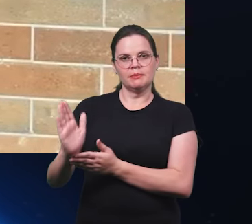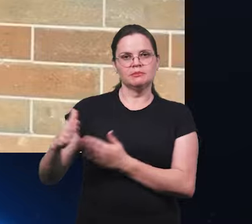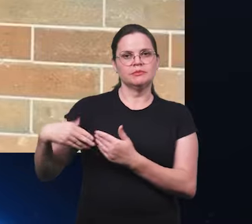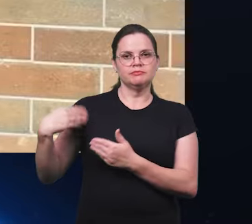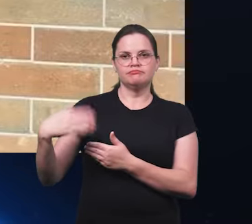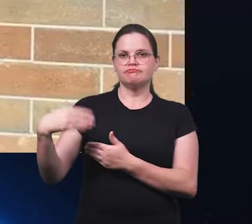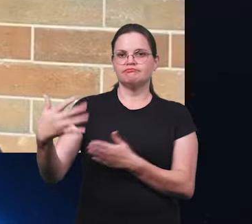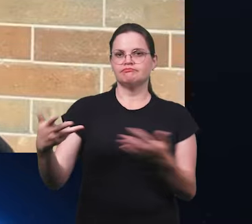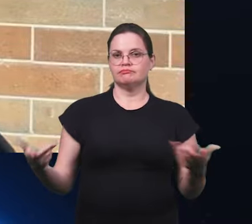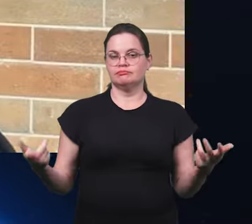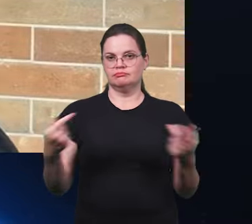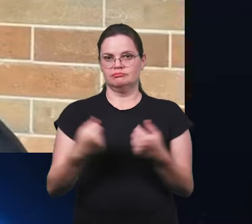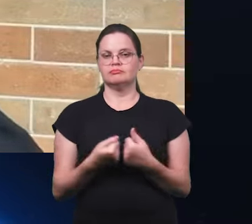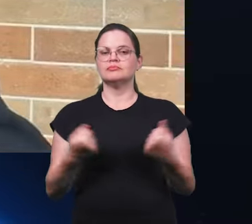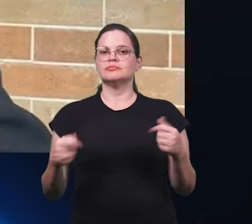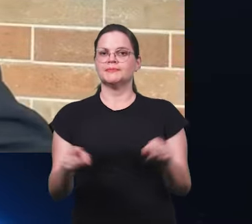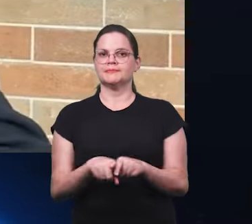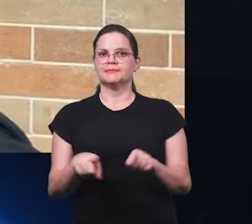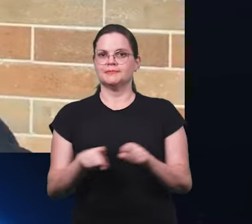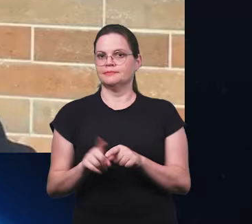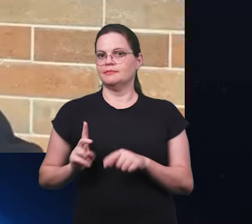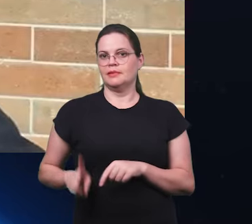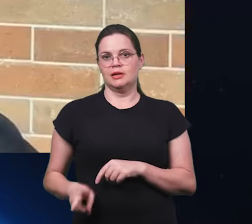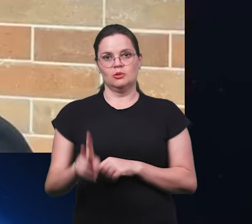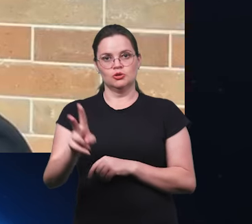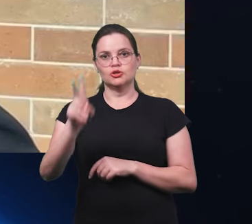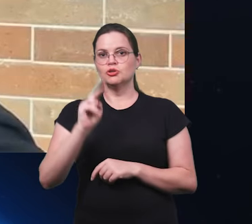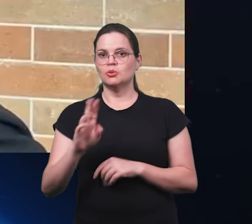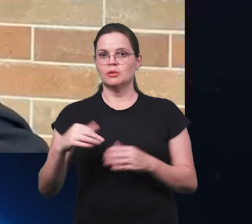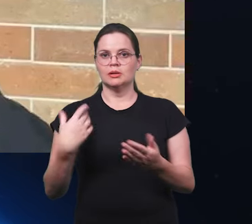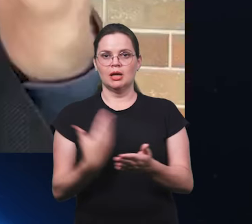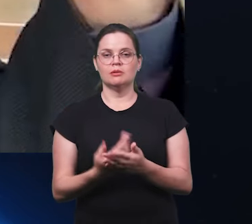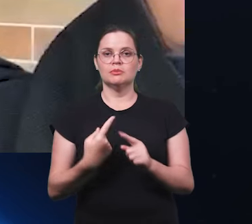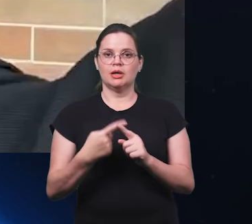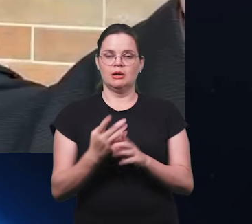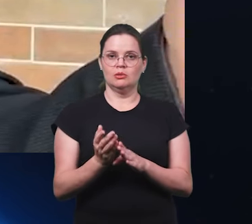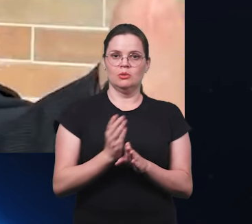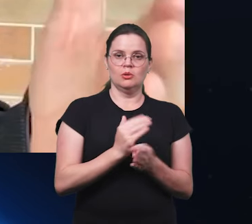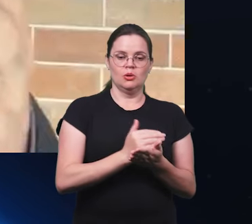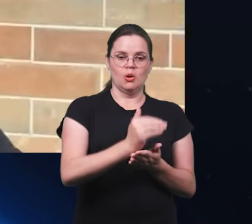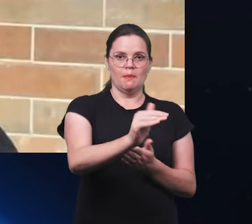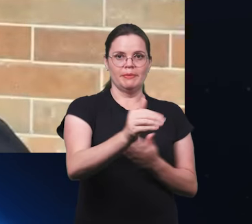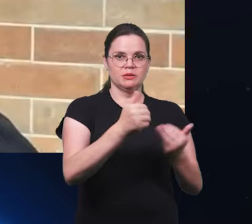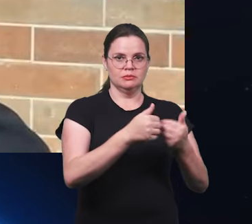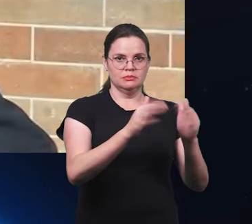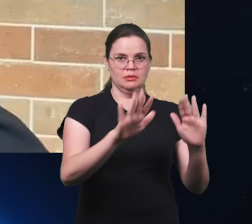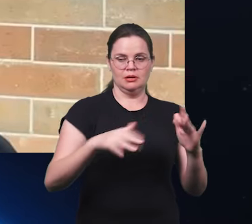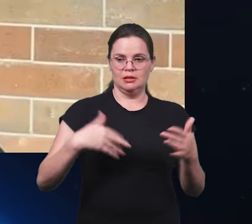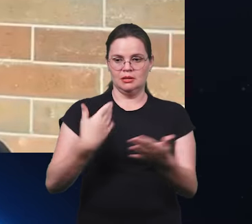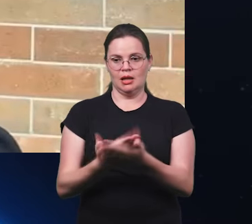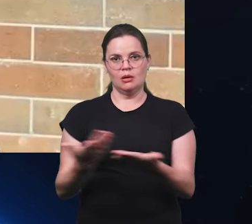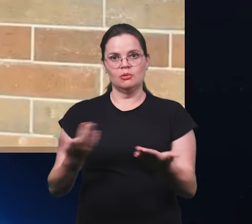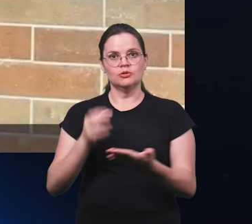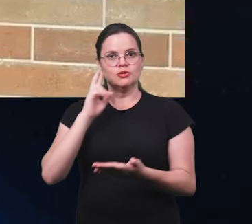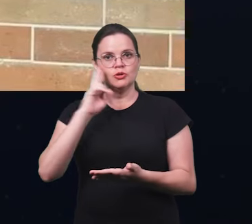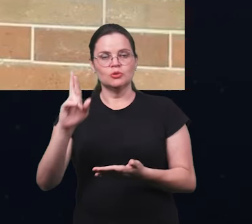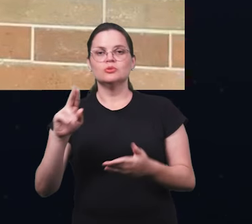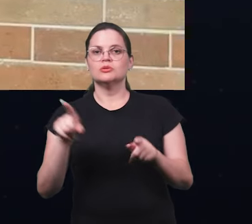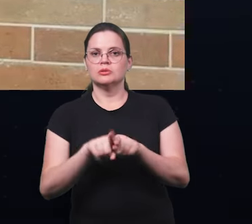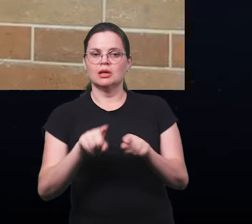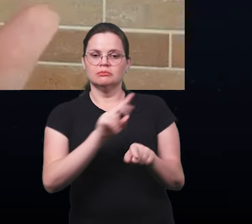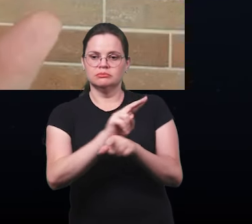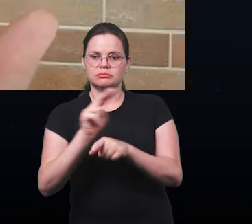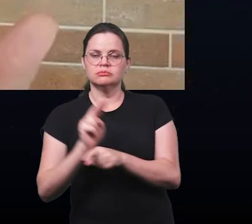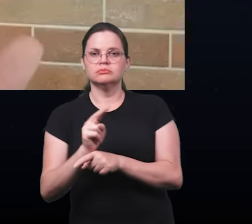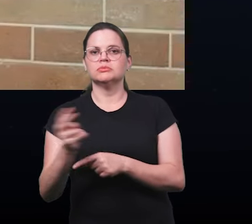jornada maravilhosa, e a colheita continua sendo feita. Começou lá e até hoje o Senhor está colhendo como nos colheu,